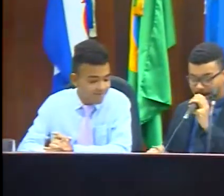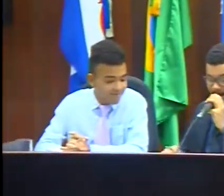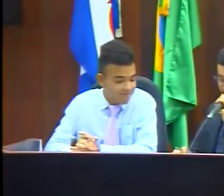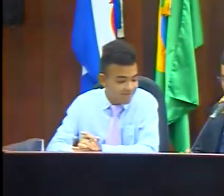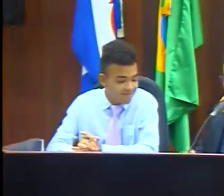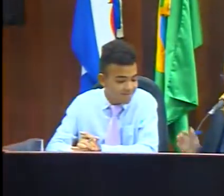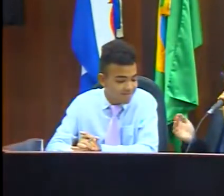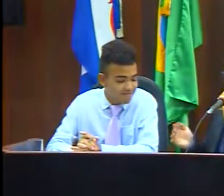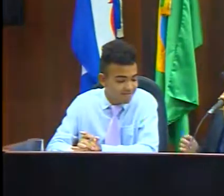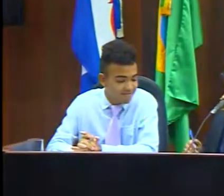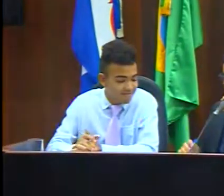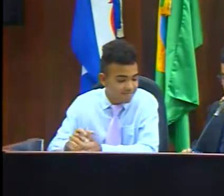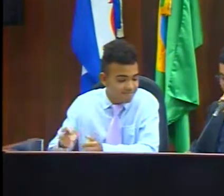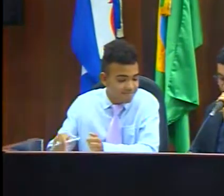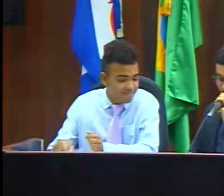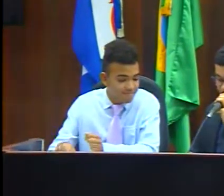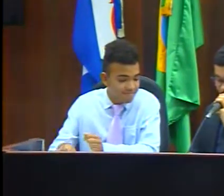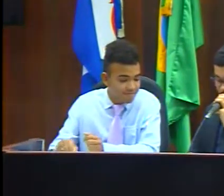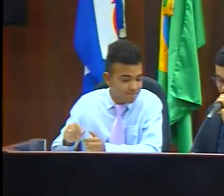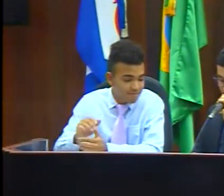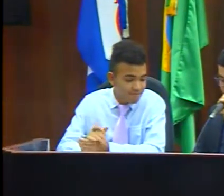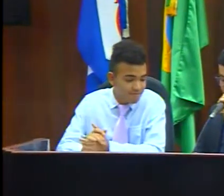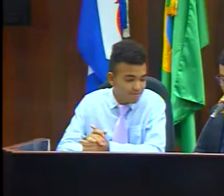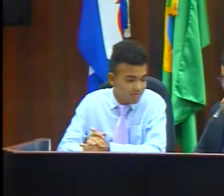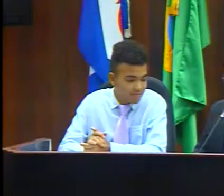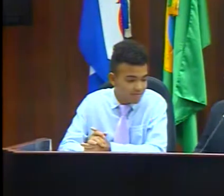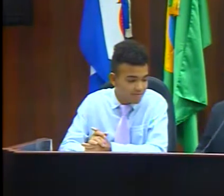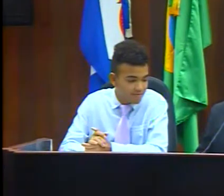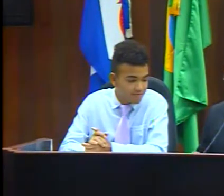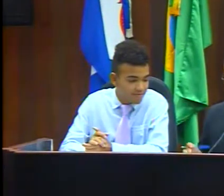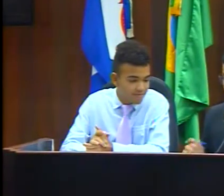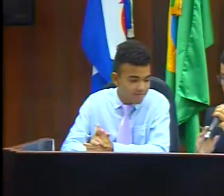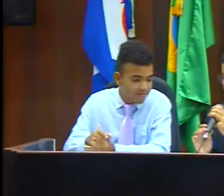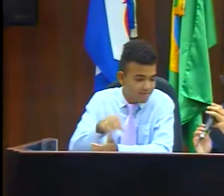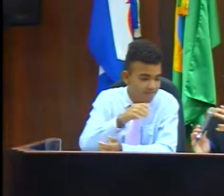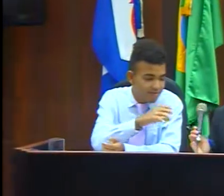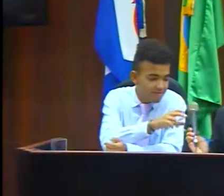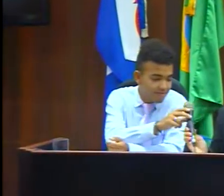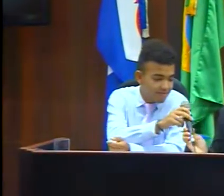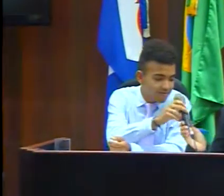Com a palavra, o nobre vereador Saulo Christian Costa da Silva.